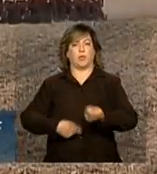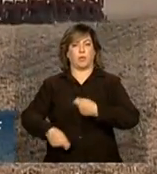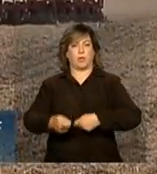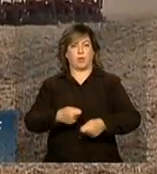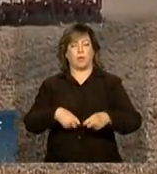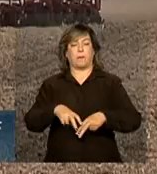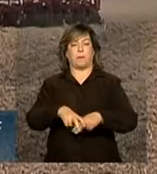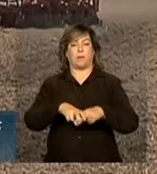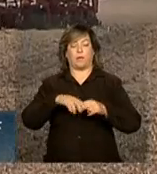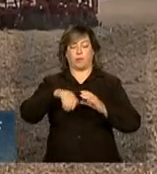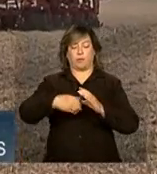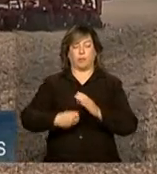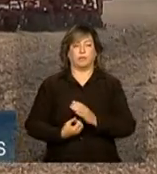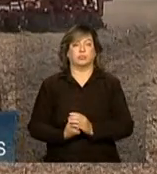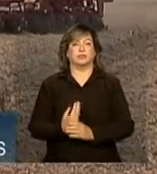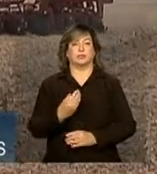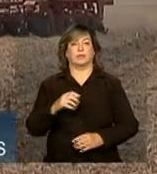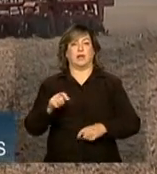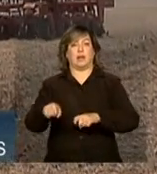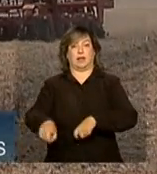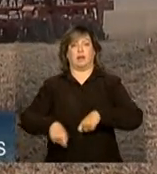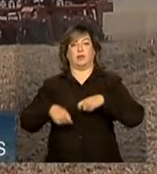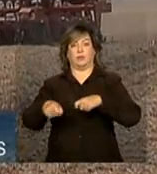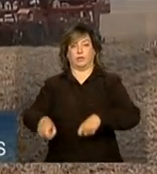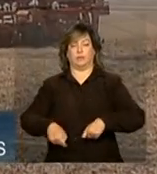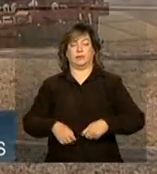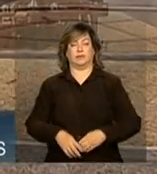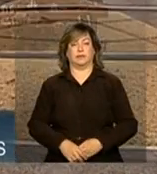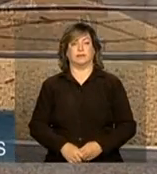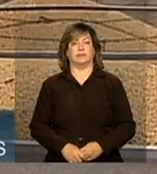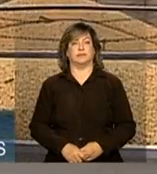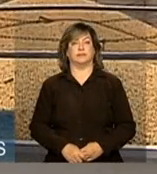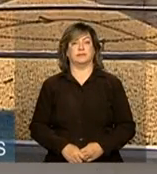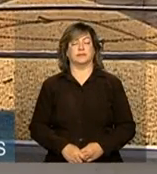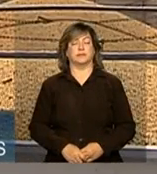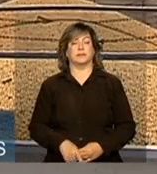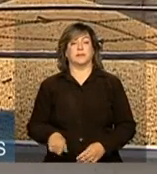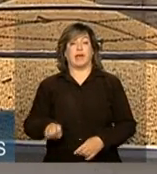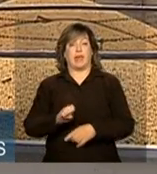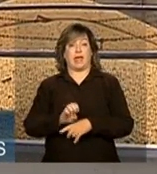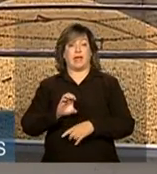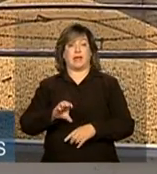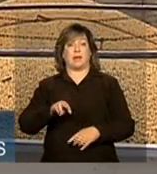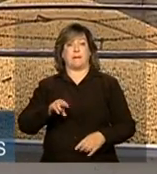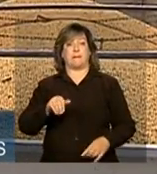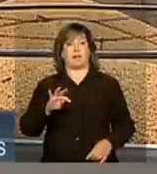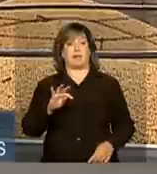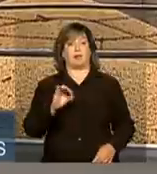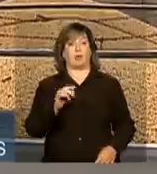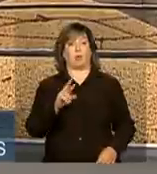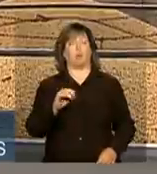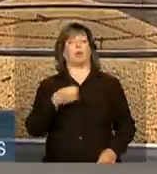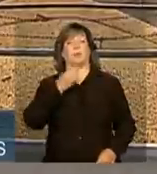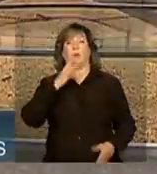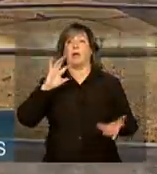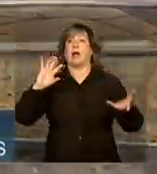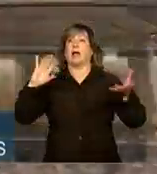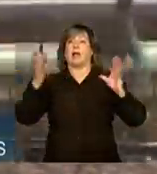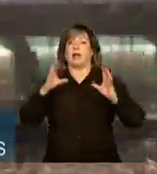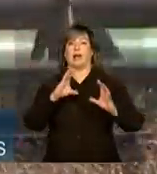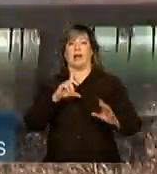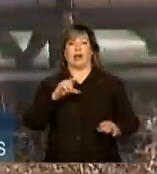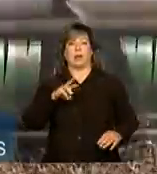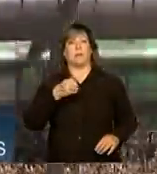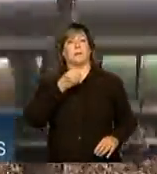incremento da produção agrícola no estado de Mato Grosso o clima tem colaborado bastante com a